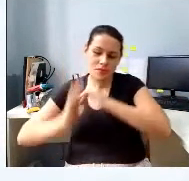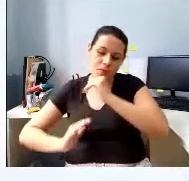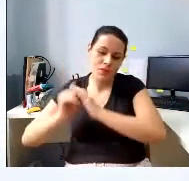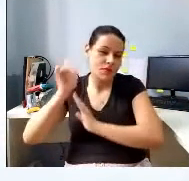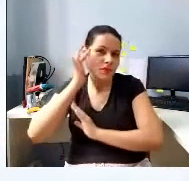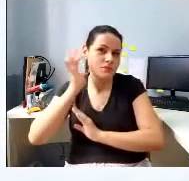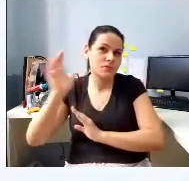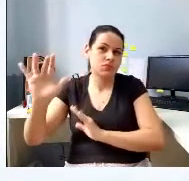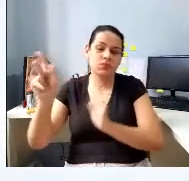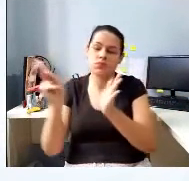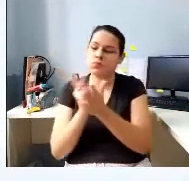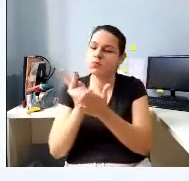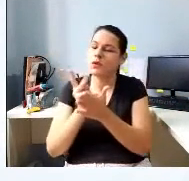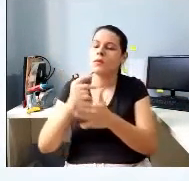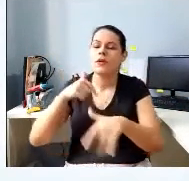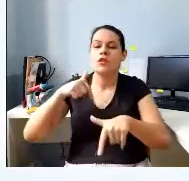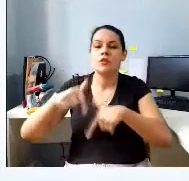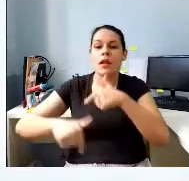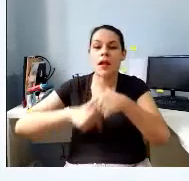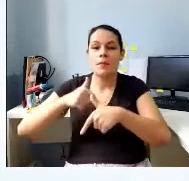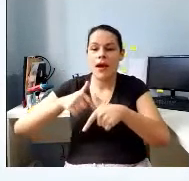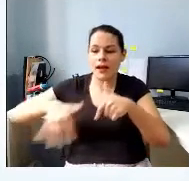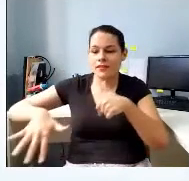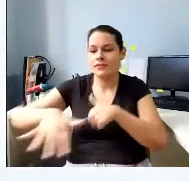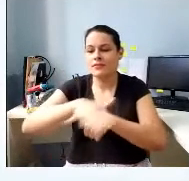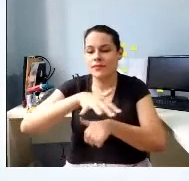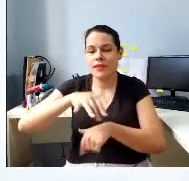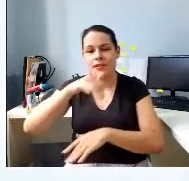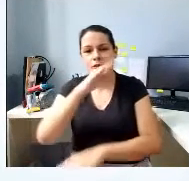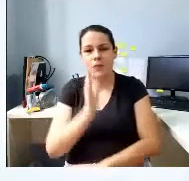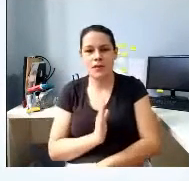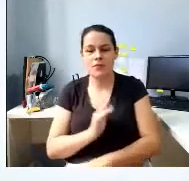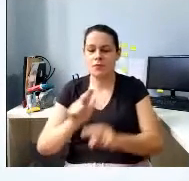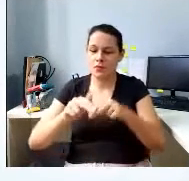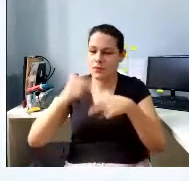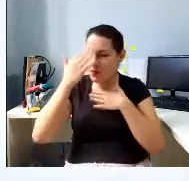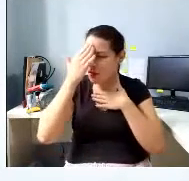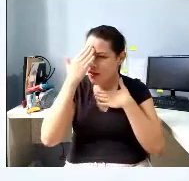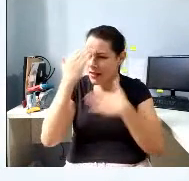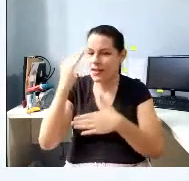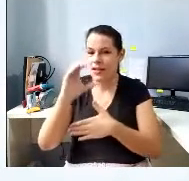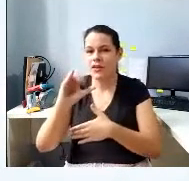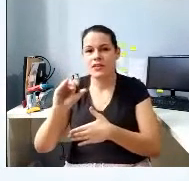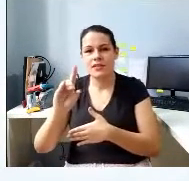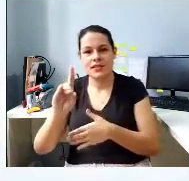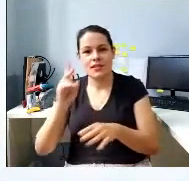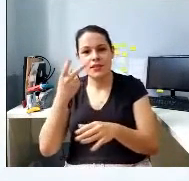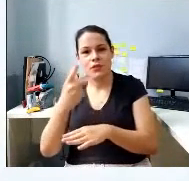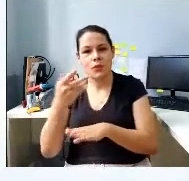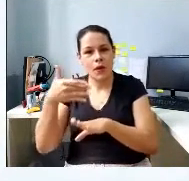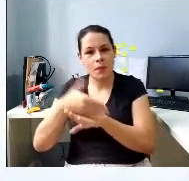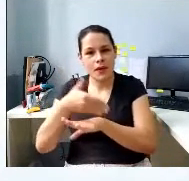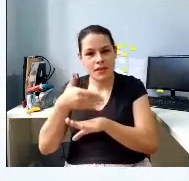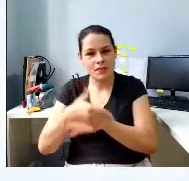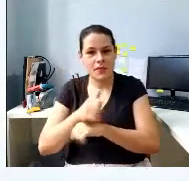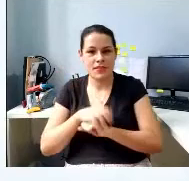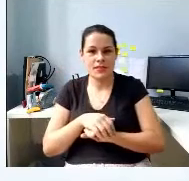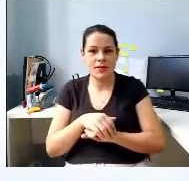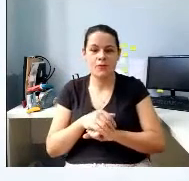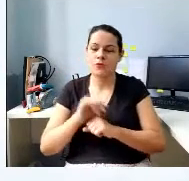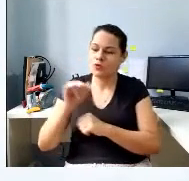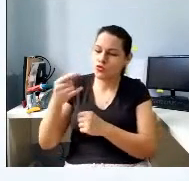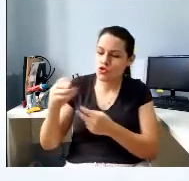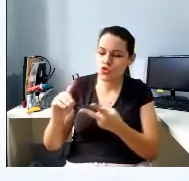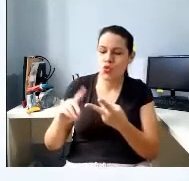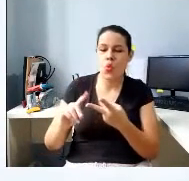do movimento, do mundo do trabalho aqui no Brasil. Eu te agradeço muito, Cid, pela sua participação.